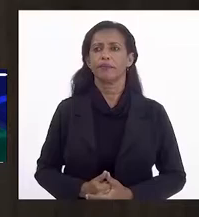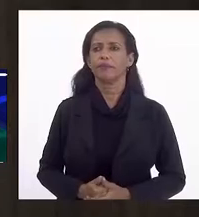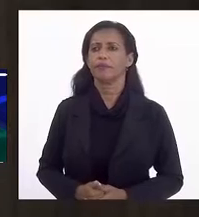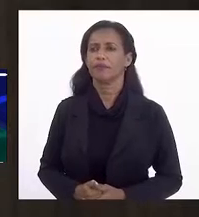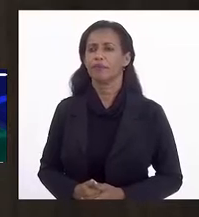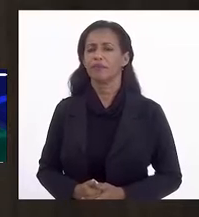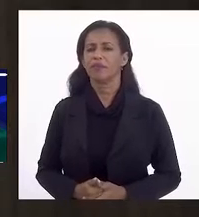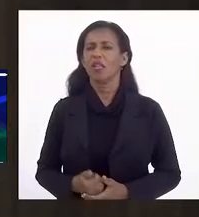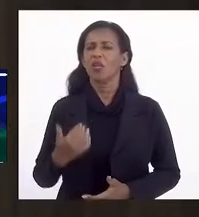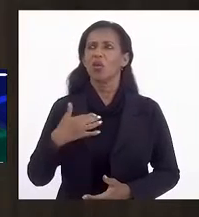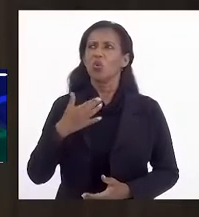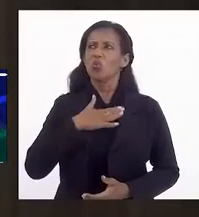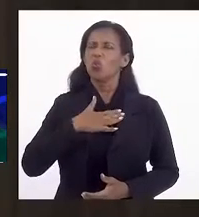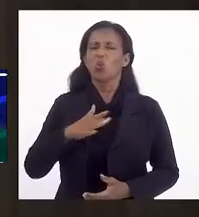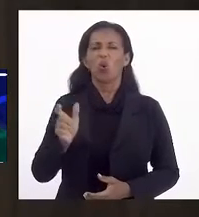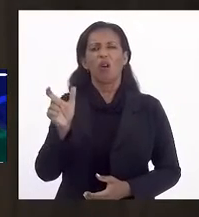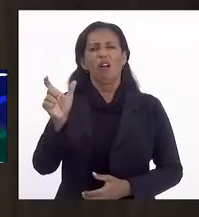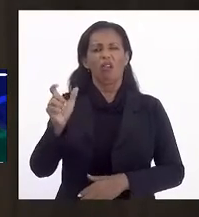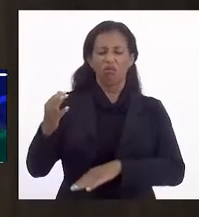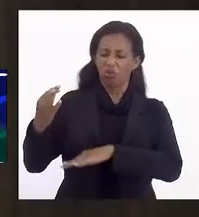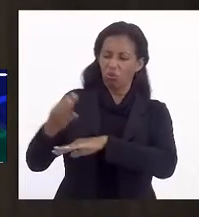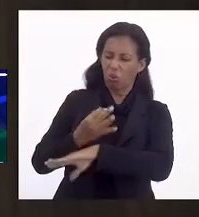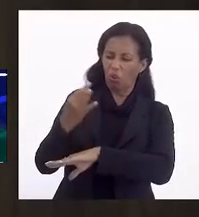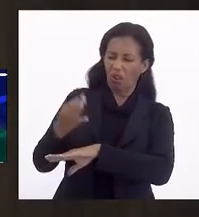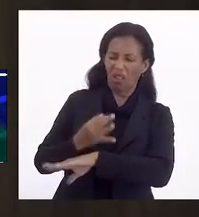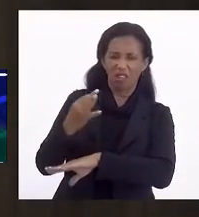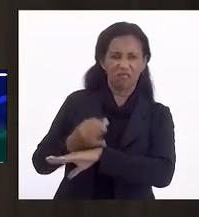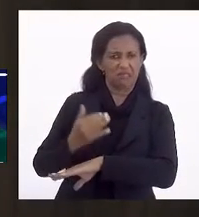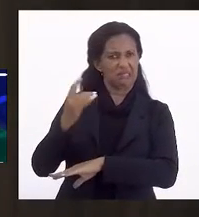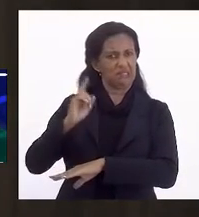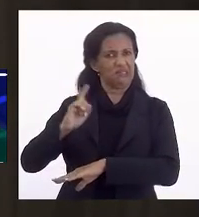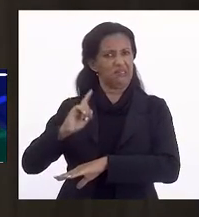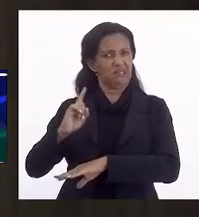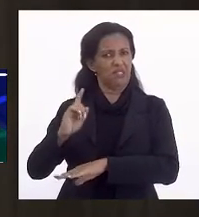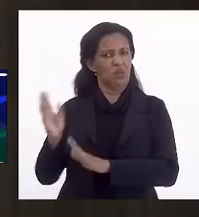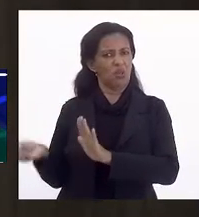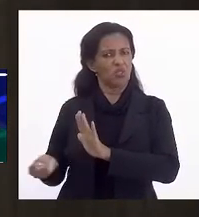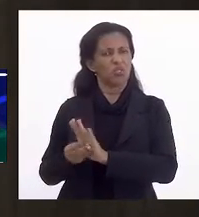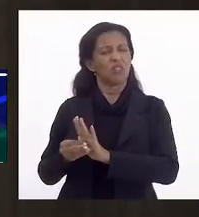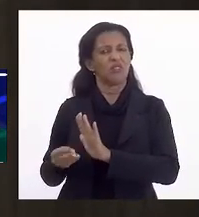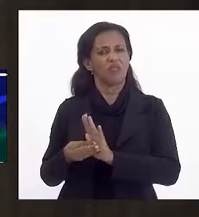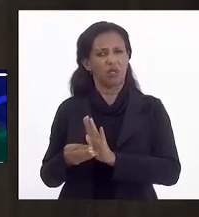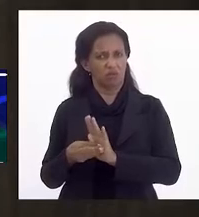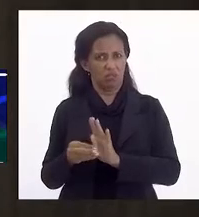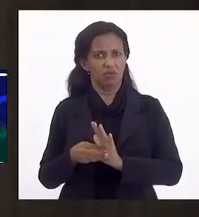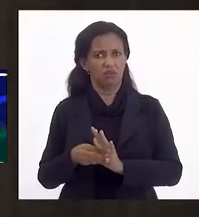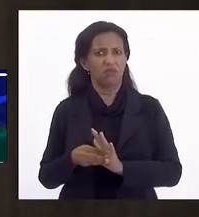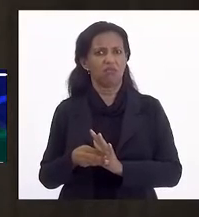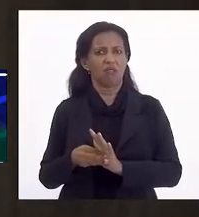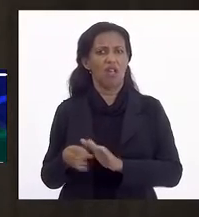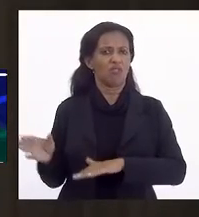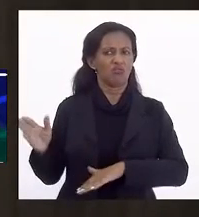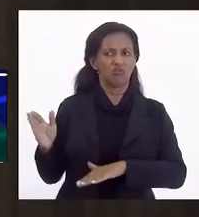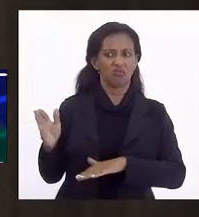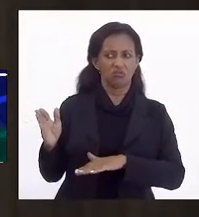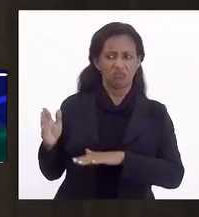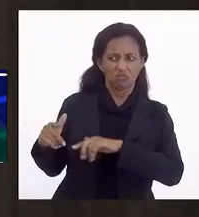Eu não gosto da expressão intolerância, porque acho que ela é insuficiente para configurar as